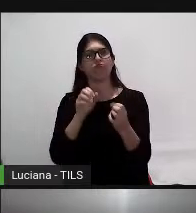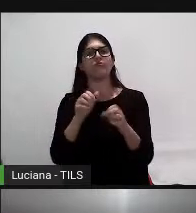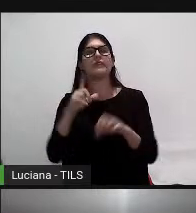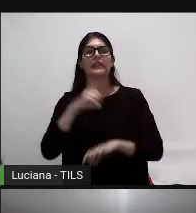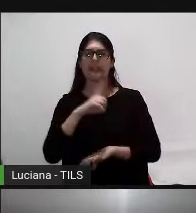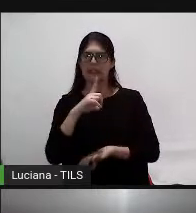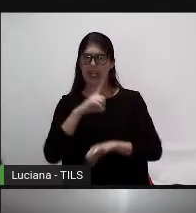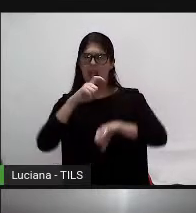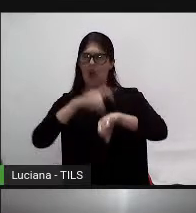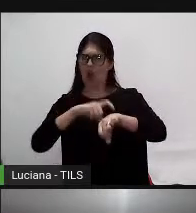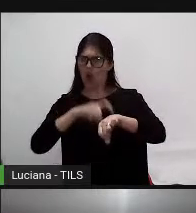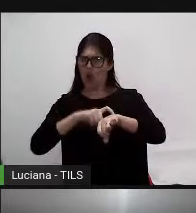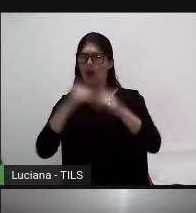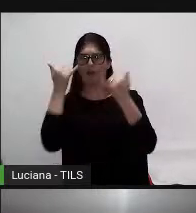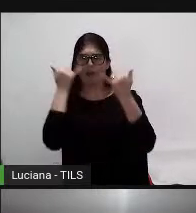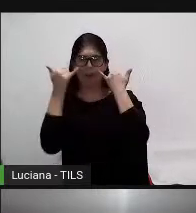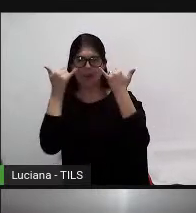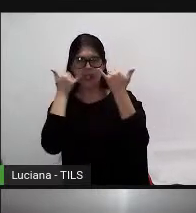as aulas que forem